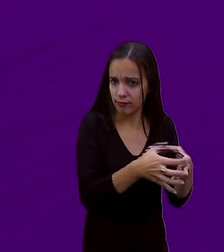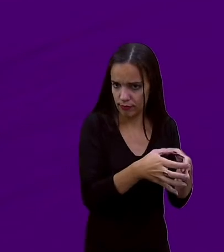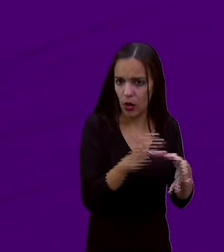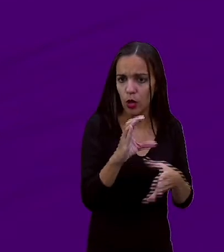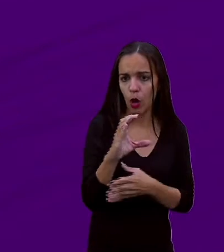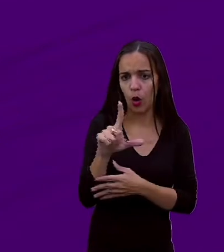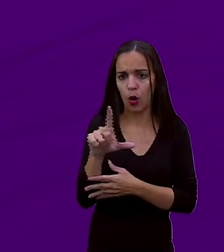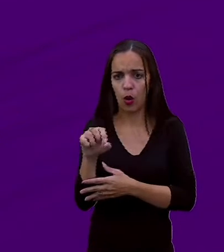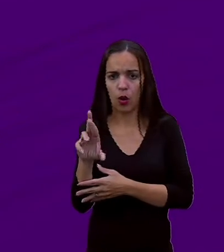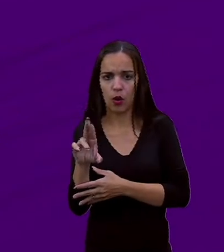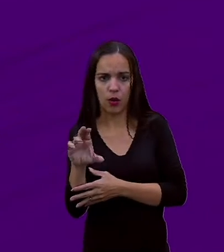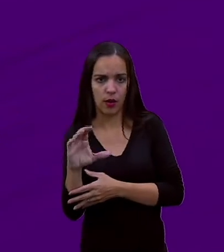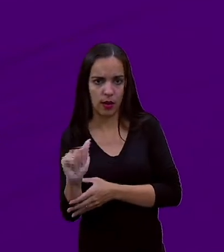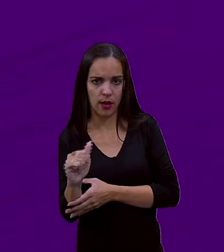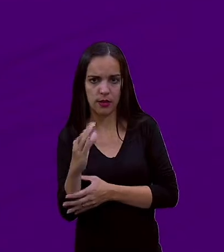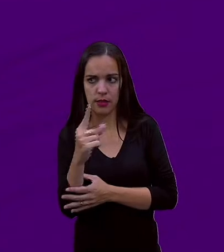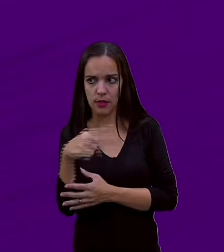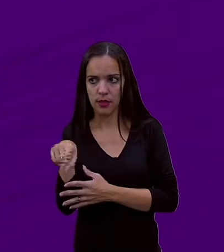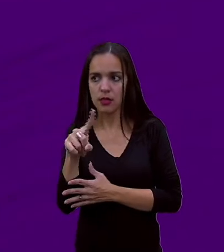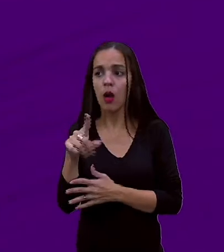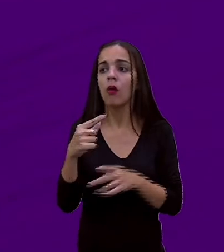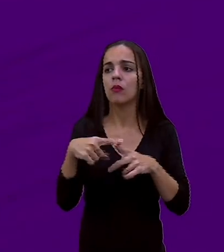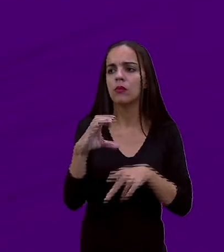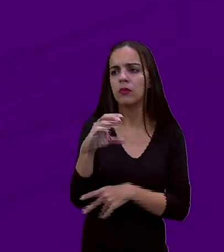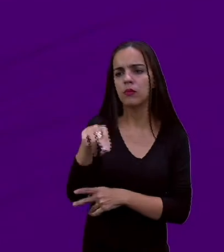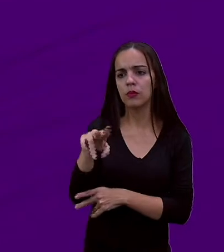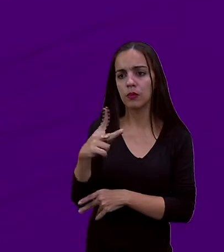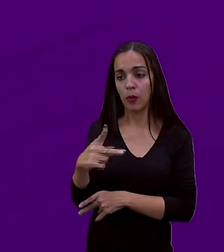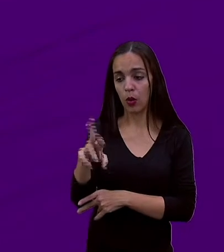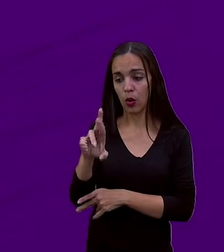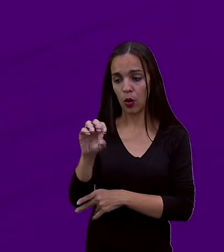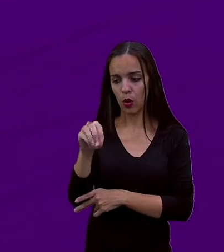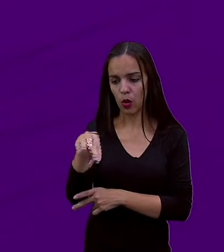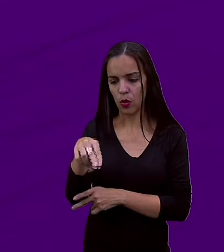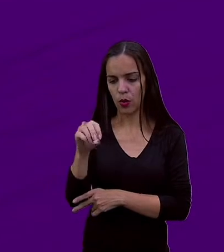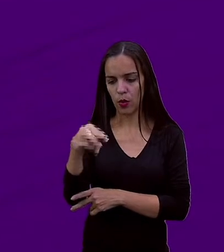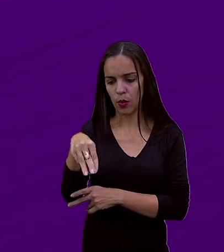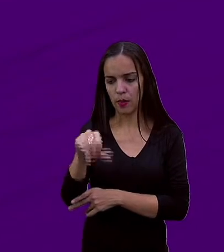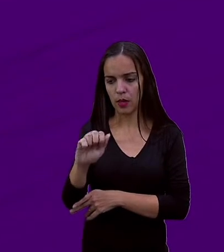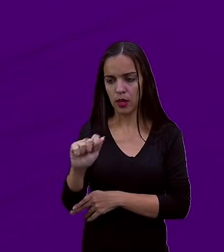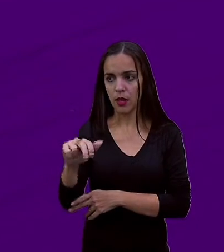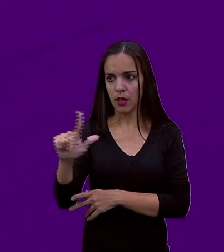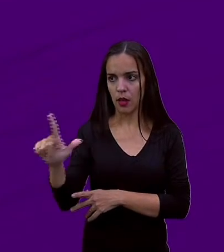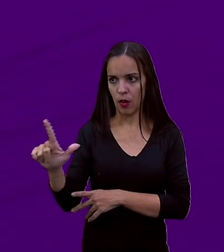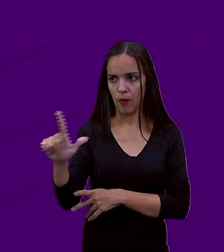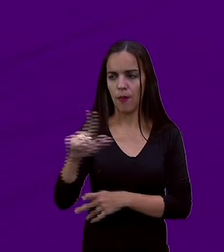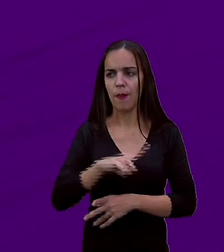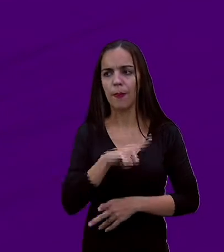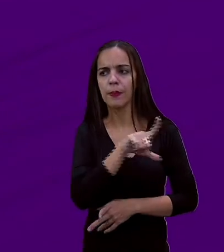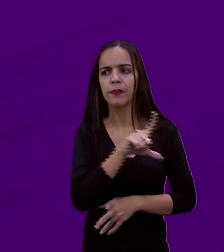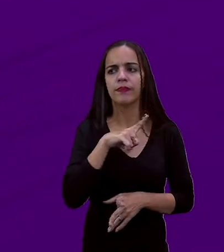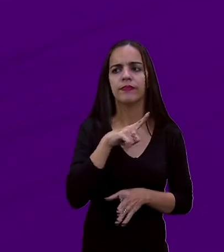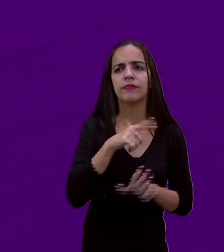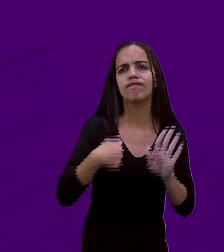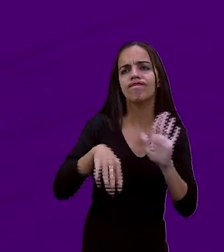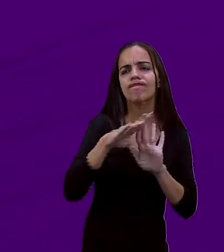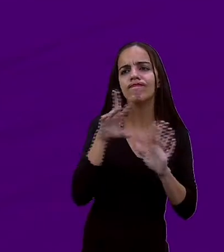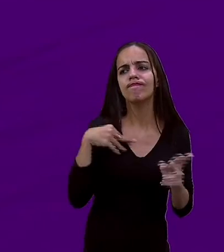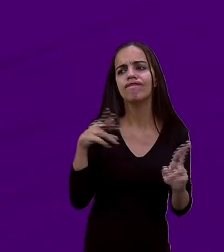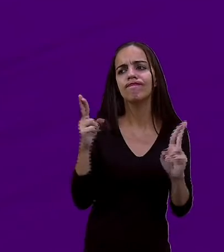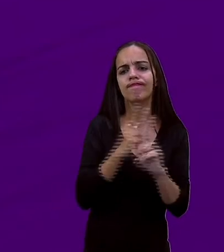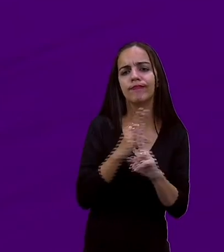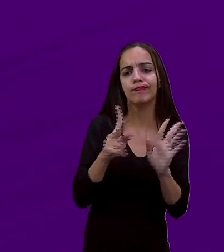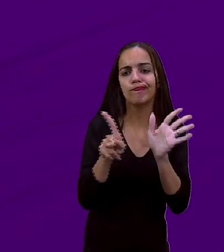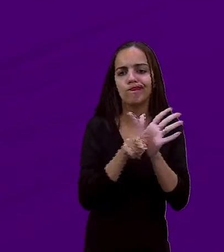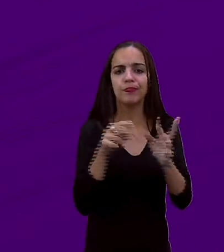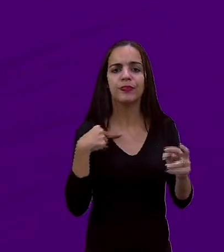aí, o pronome, ele vai ser classificado quanto à posição dele em relação ao